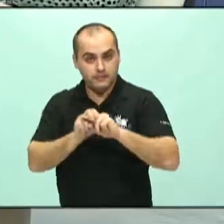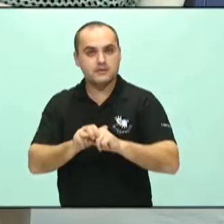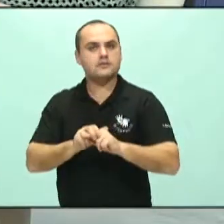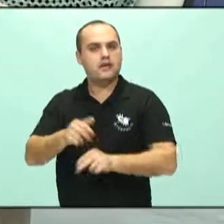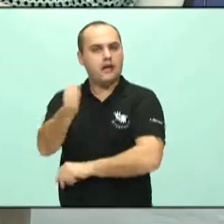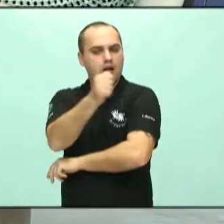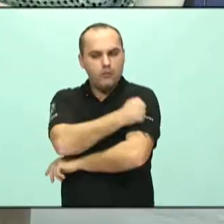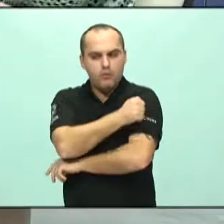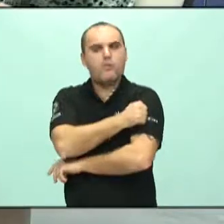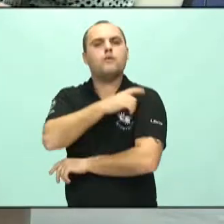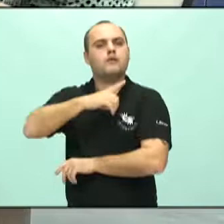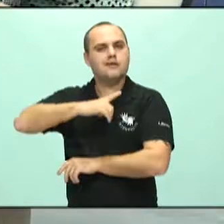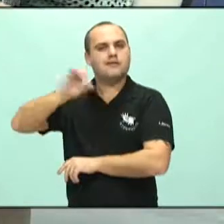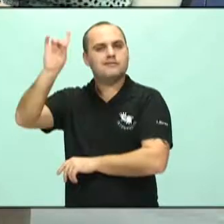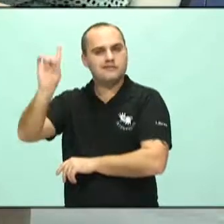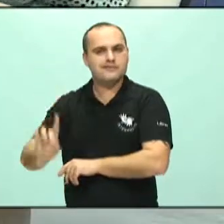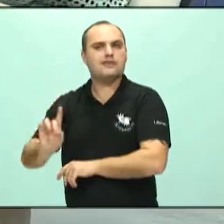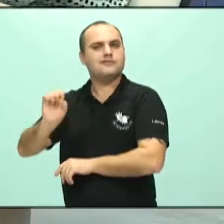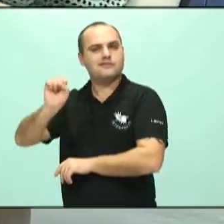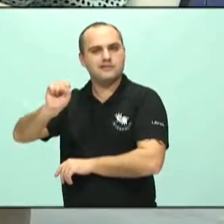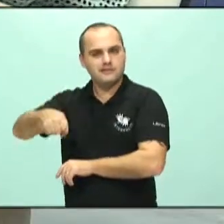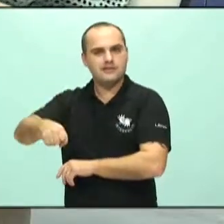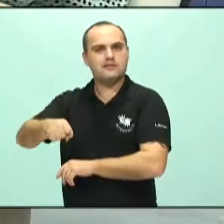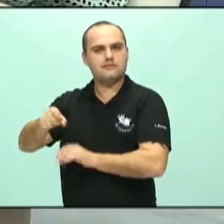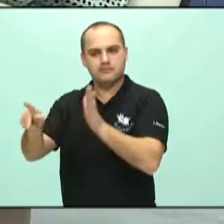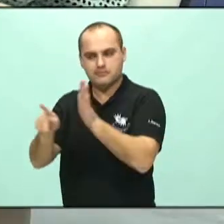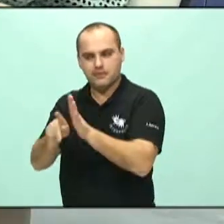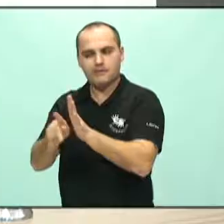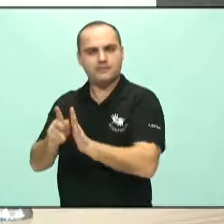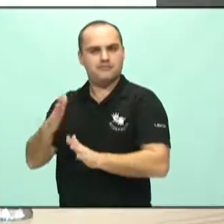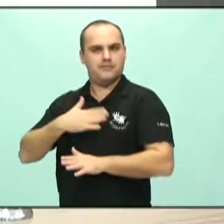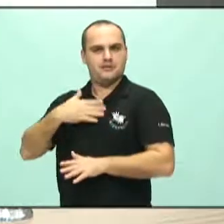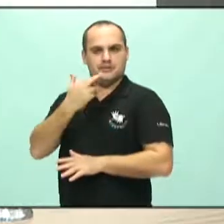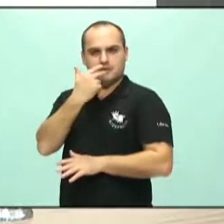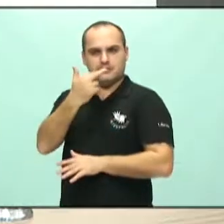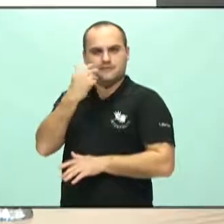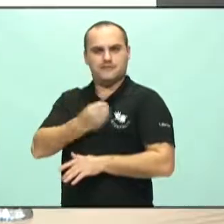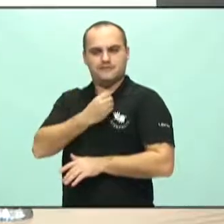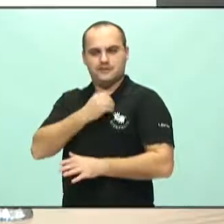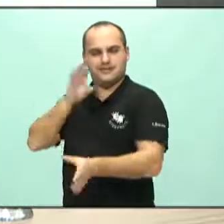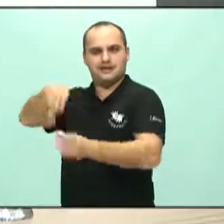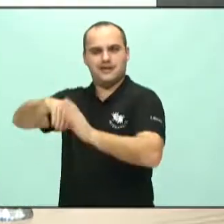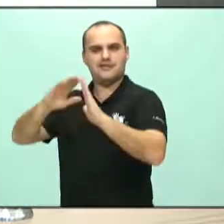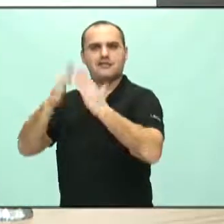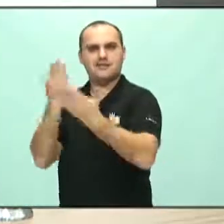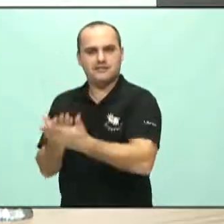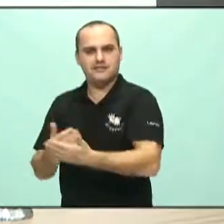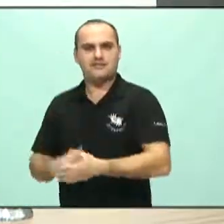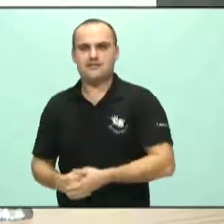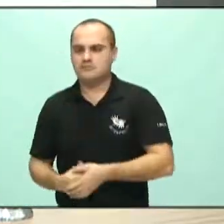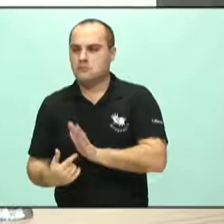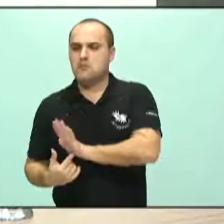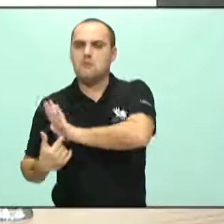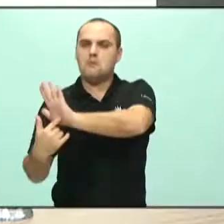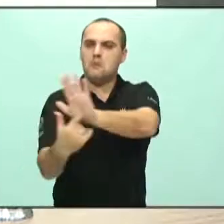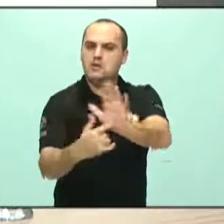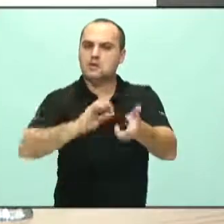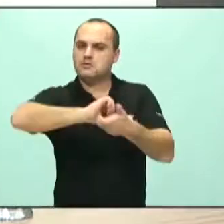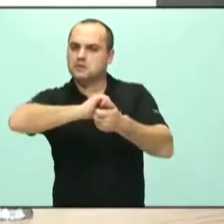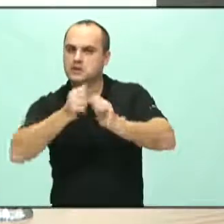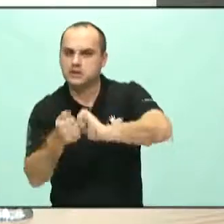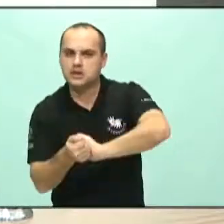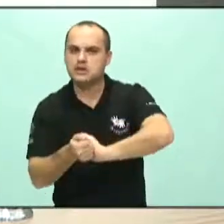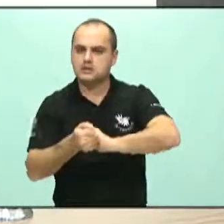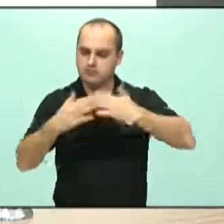que a sua forma de vida seja vivenciada na escola também. Entende? As expressões artísticas, as tradições, as